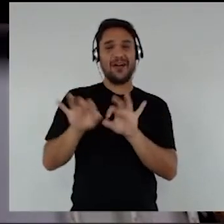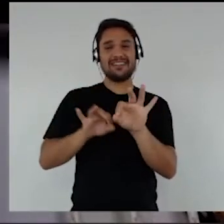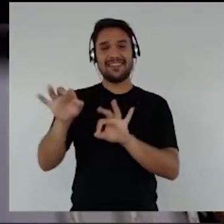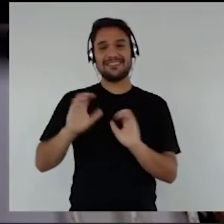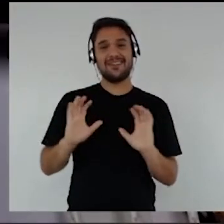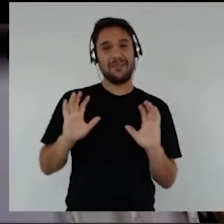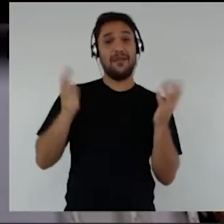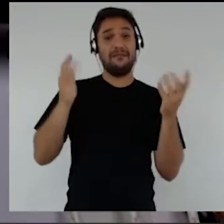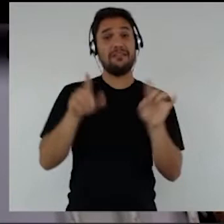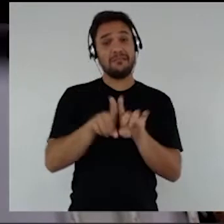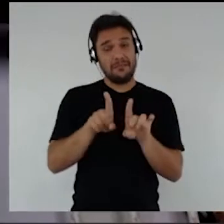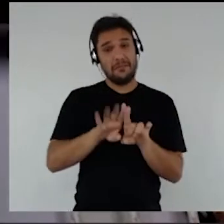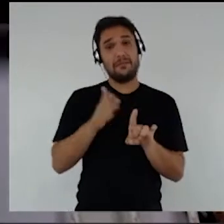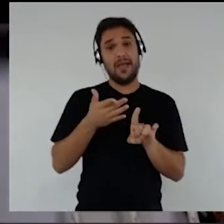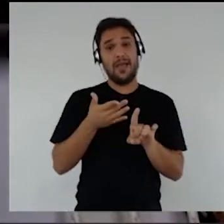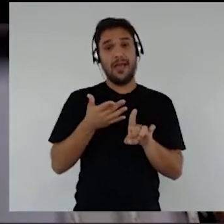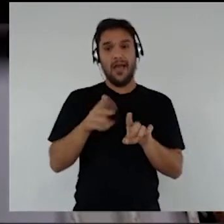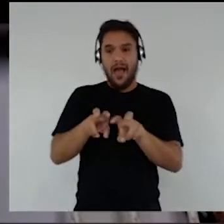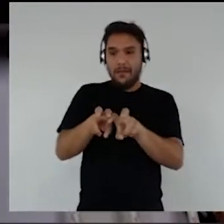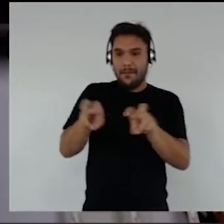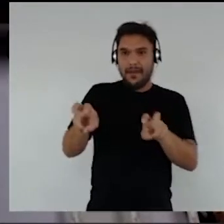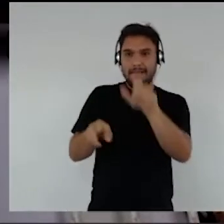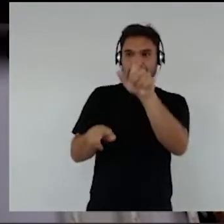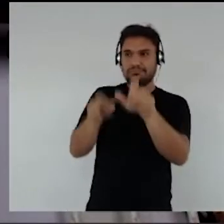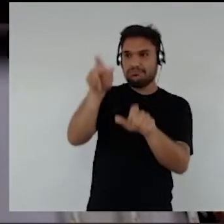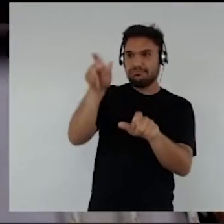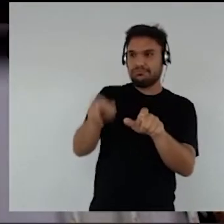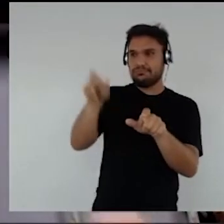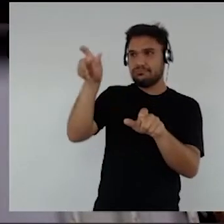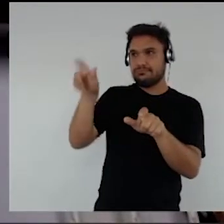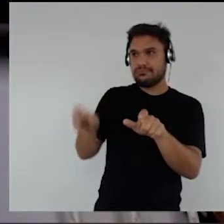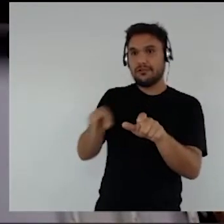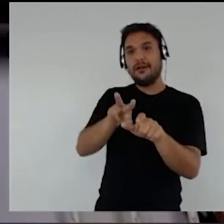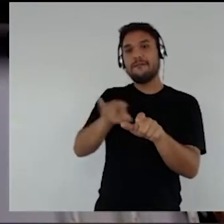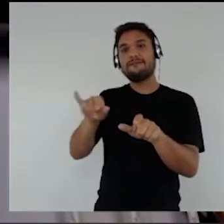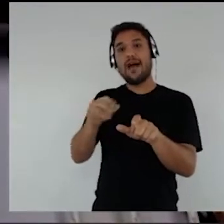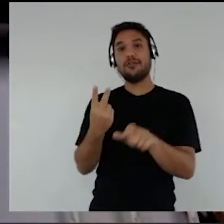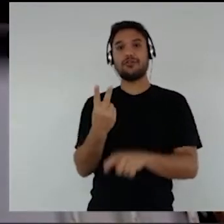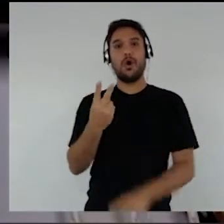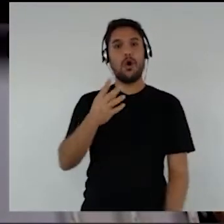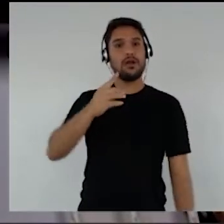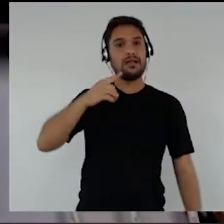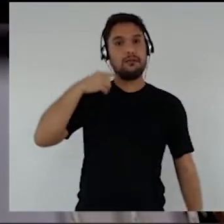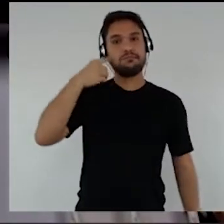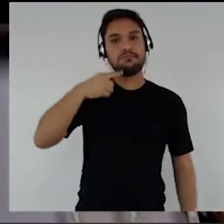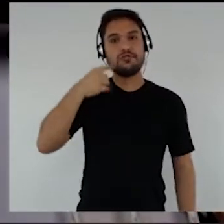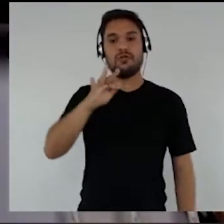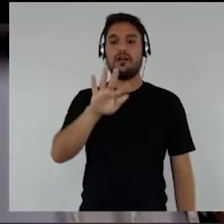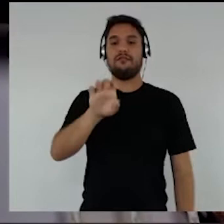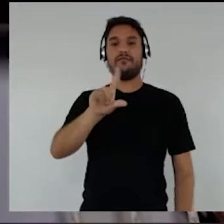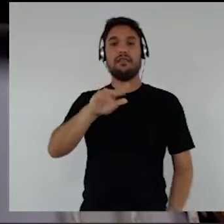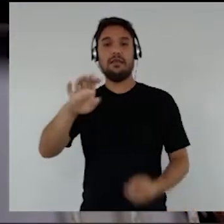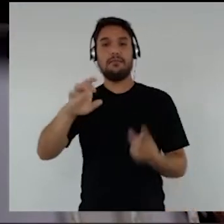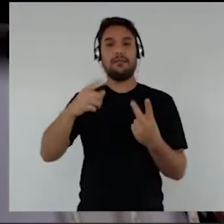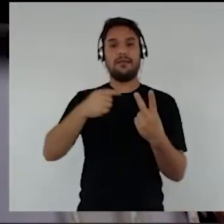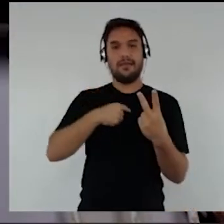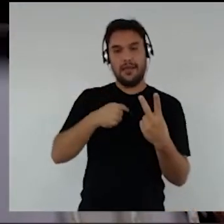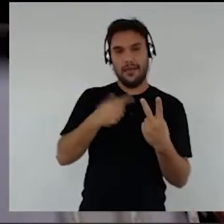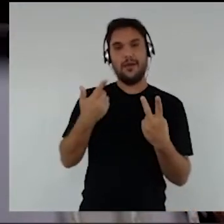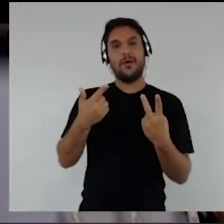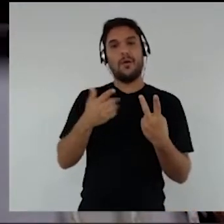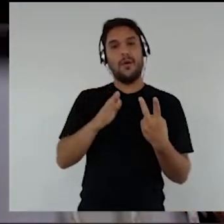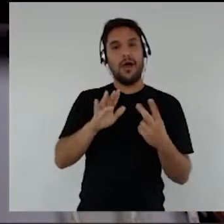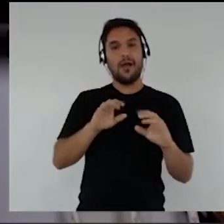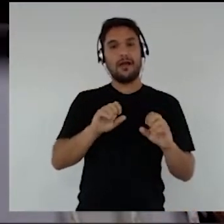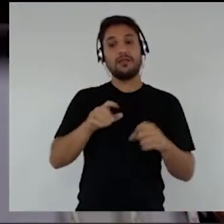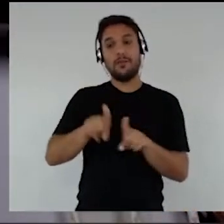Também queria elogiar a composição dessa mesa, que, afinal de contas, vai contar com 2 advogados, né? Felipe e eu ali, representando a